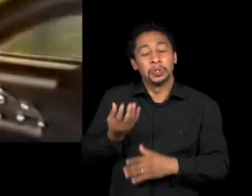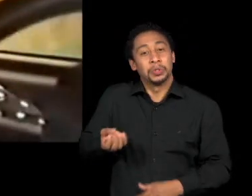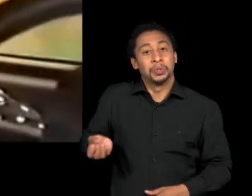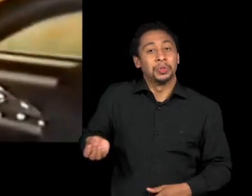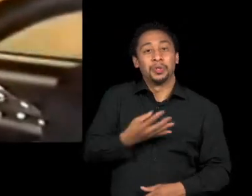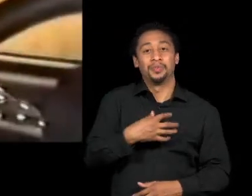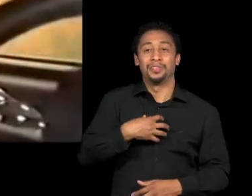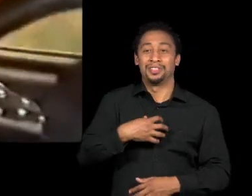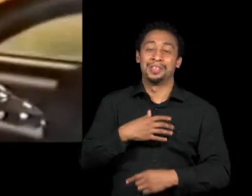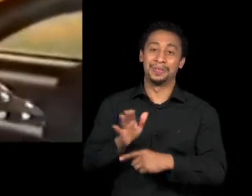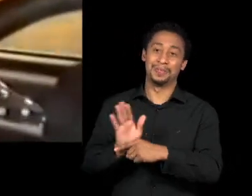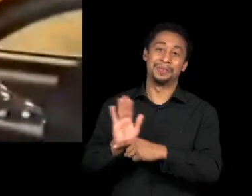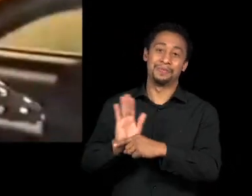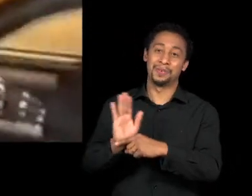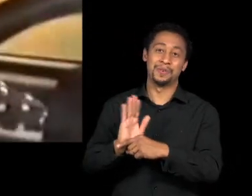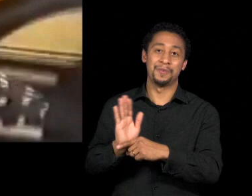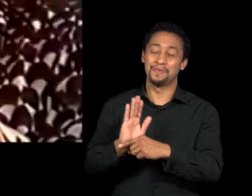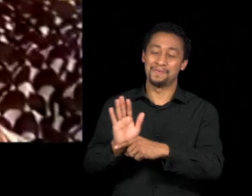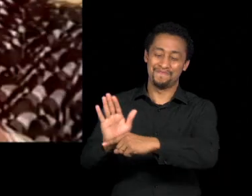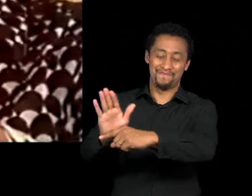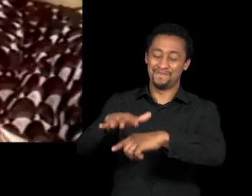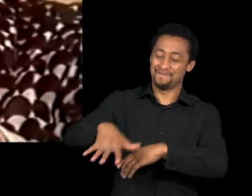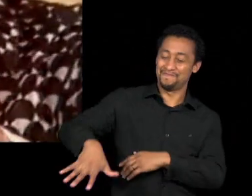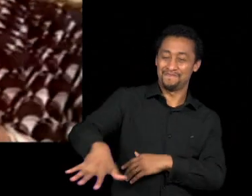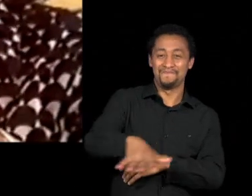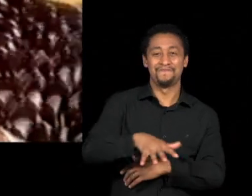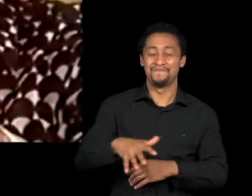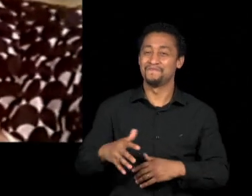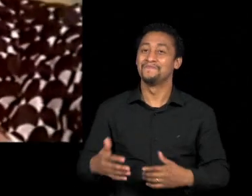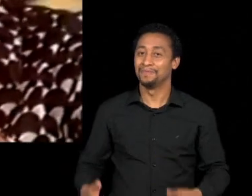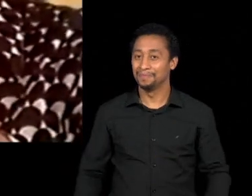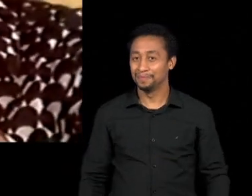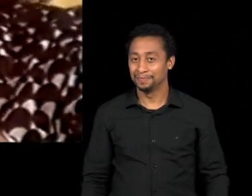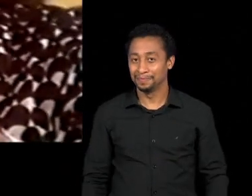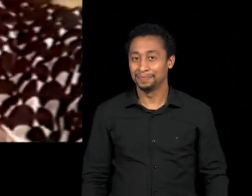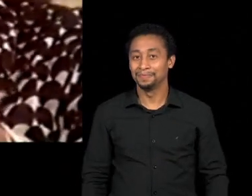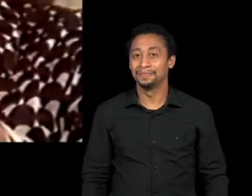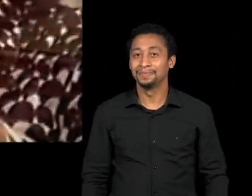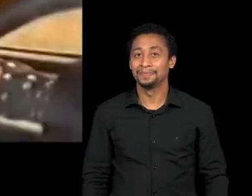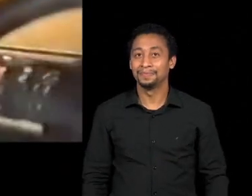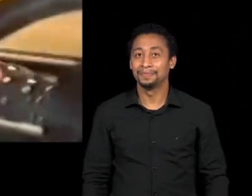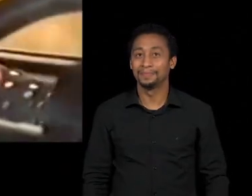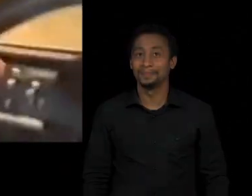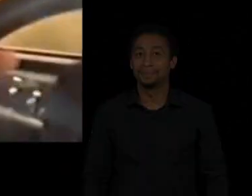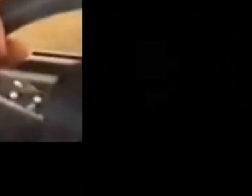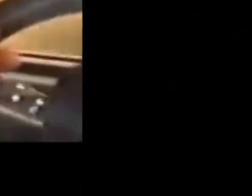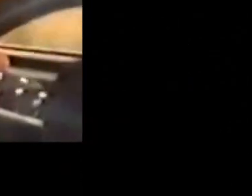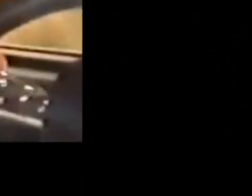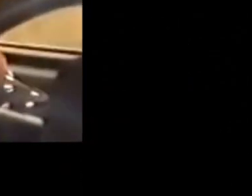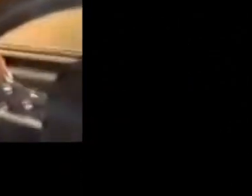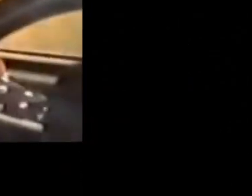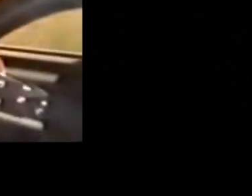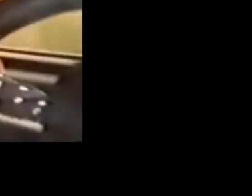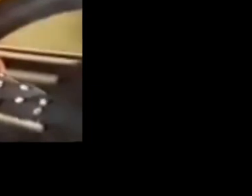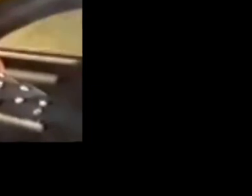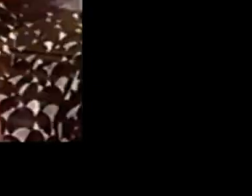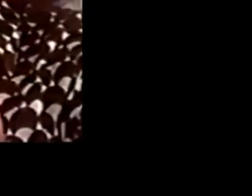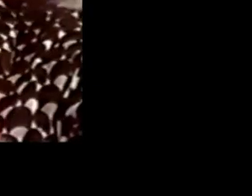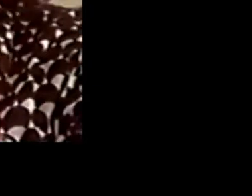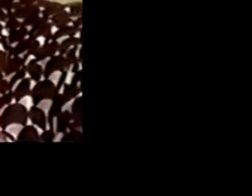um acontecimento cinematográfico. Sempre contente.